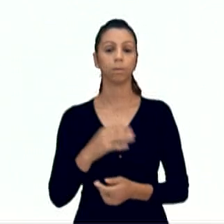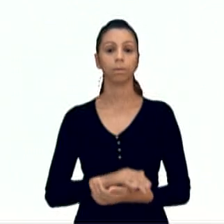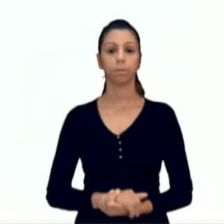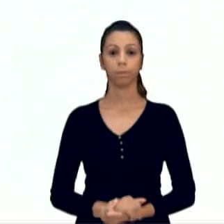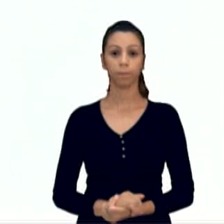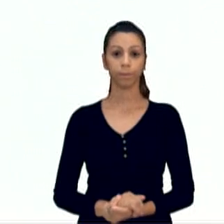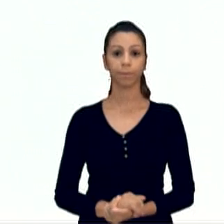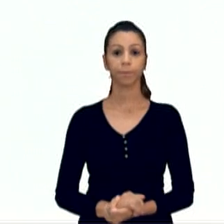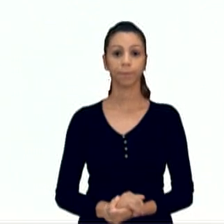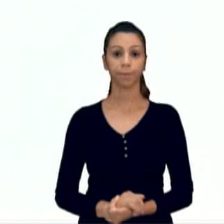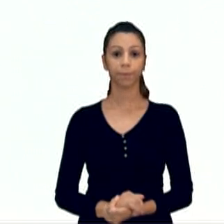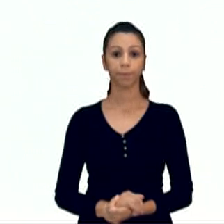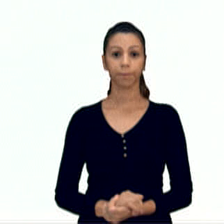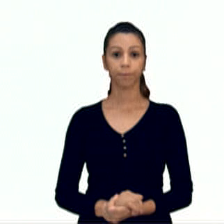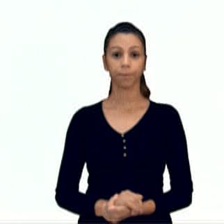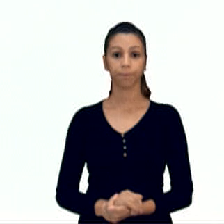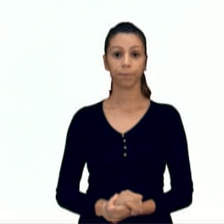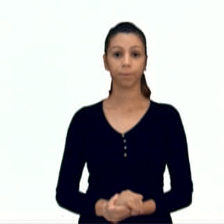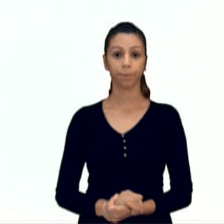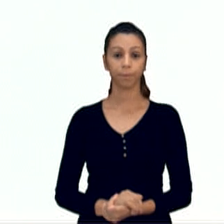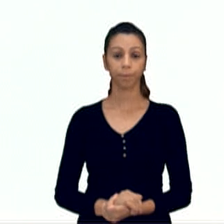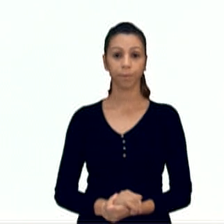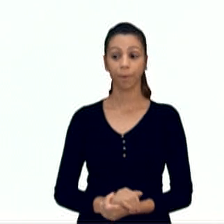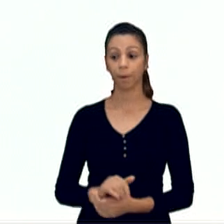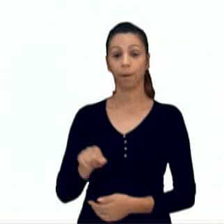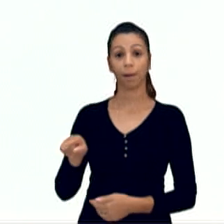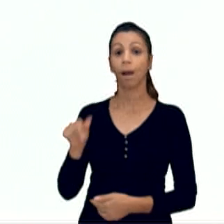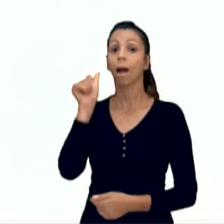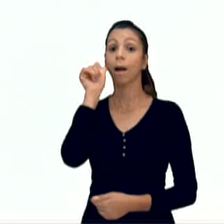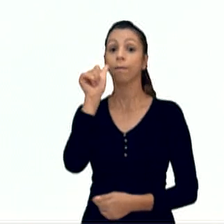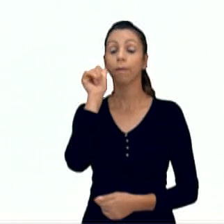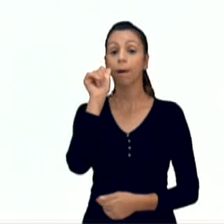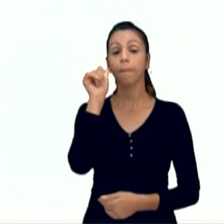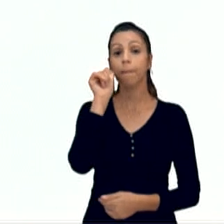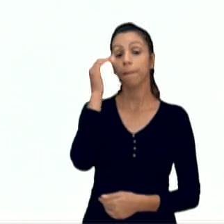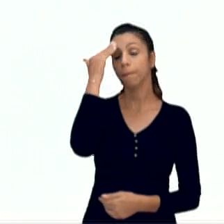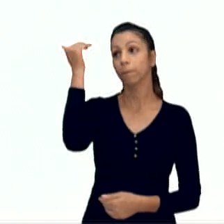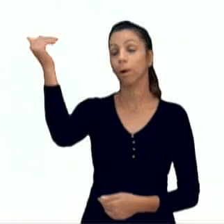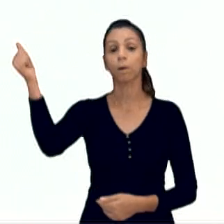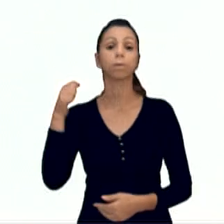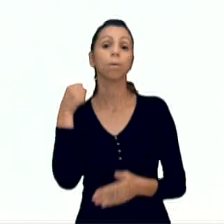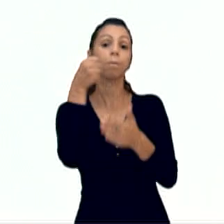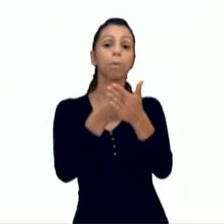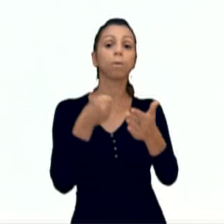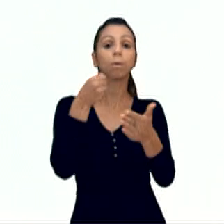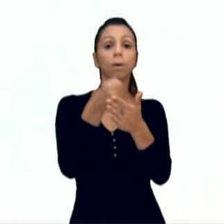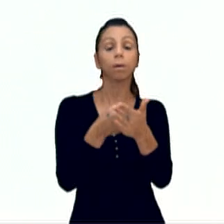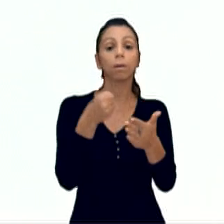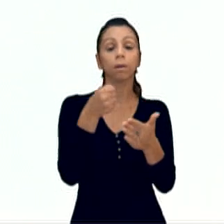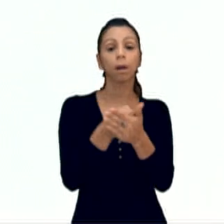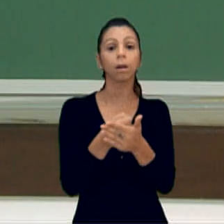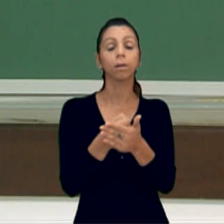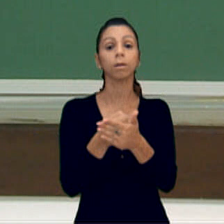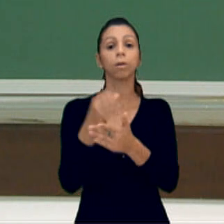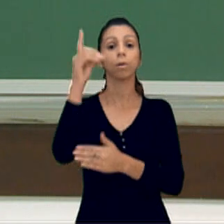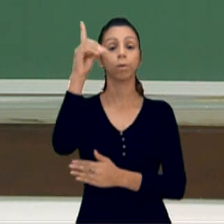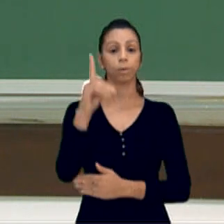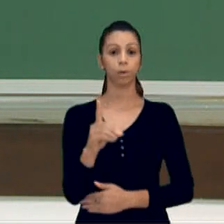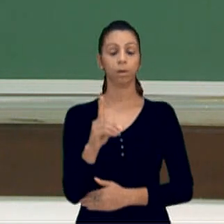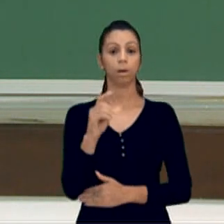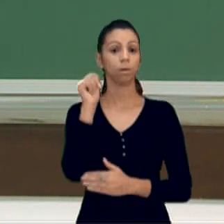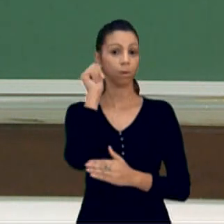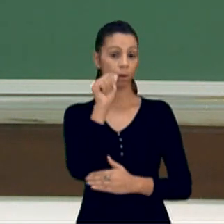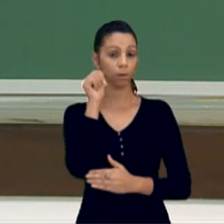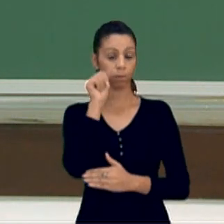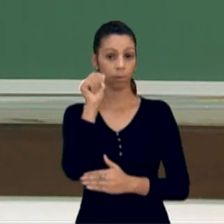girls' education. Ela é famosa por lutar pelo direito das meninas estudarem. Sim, né? Pela